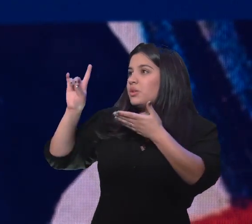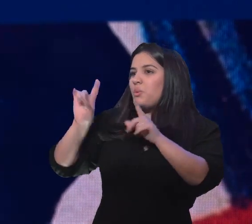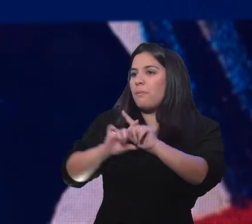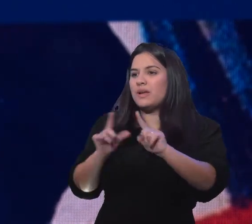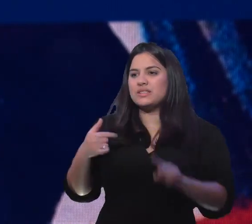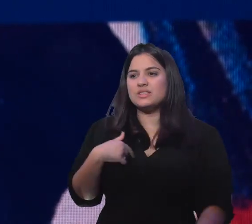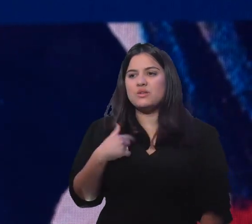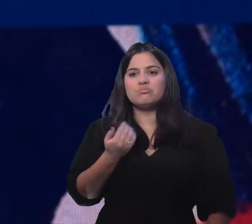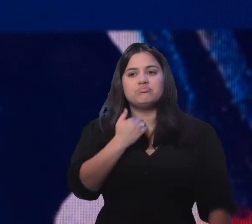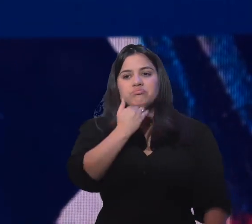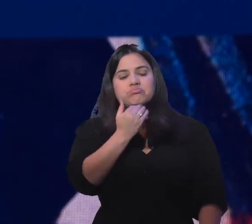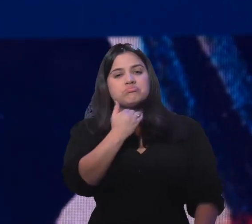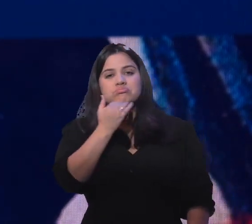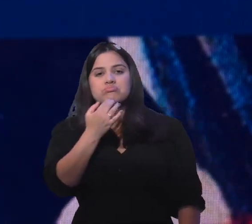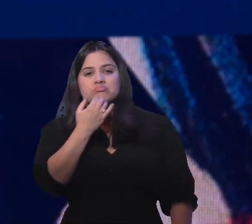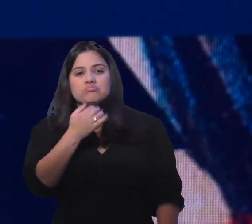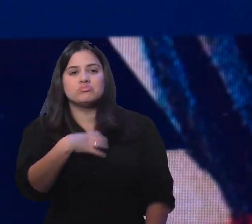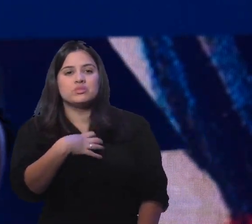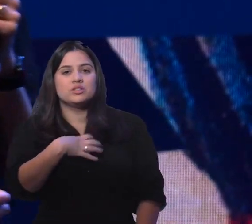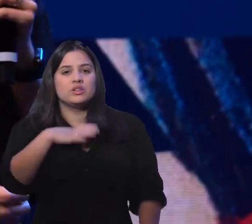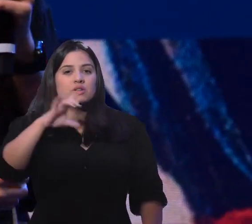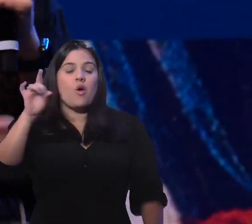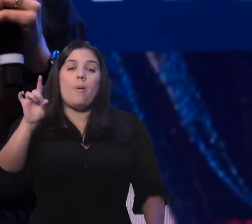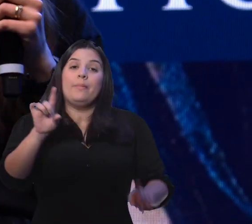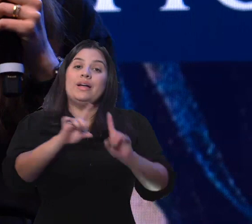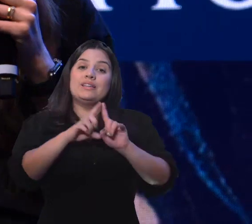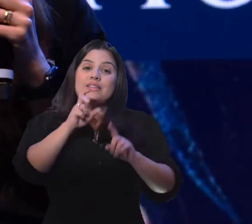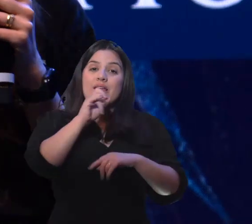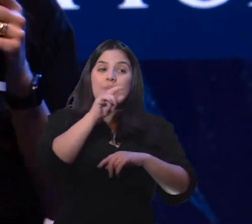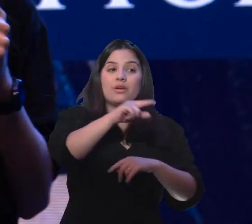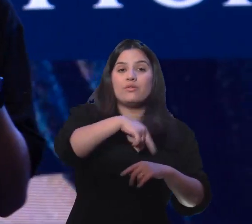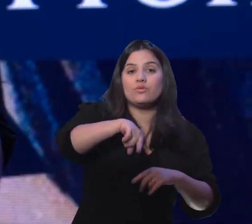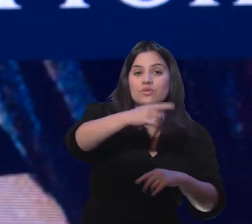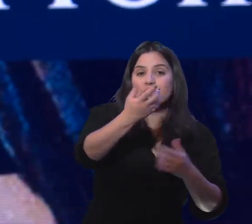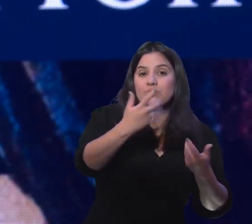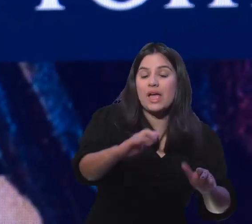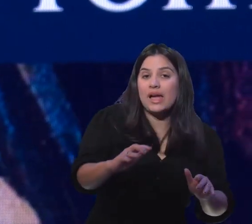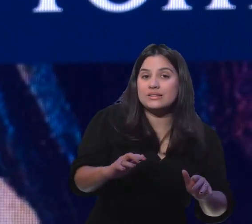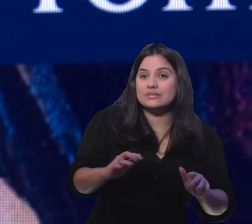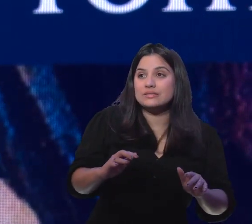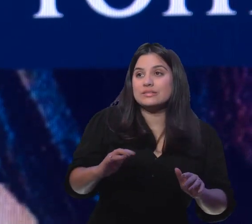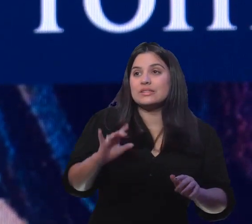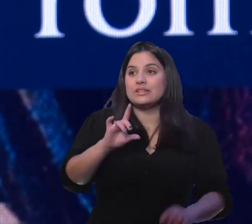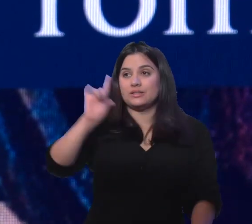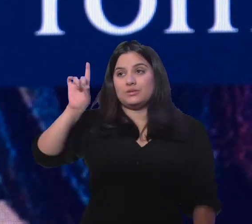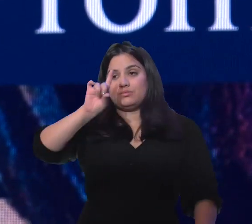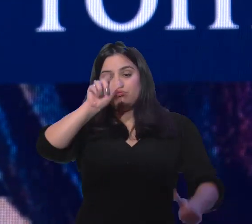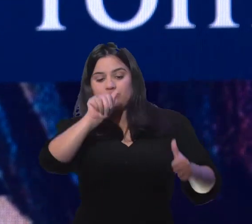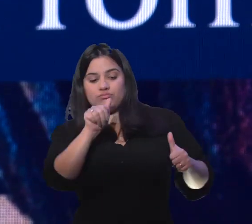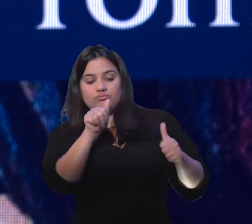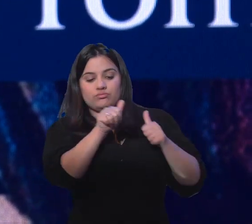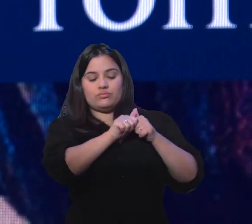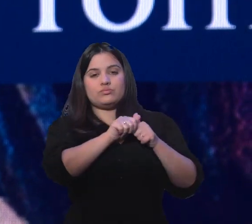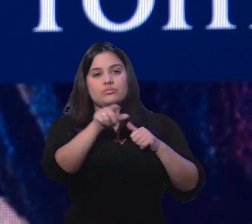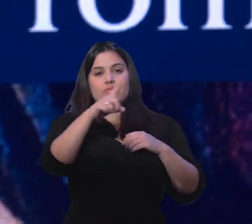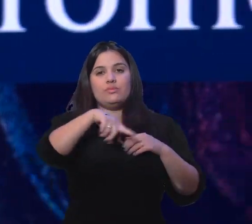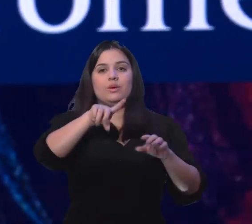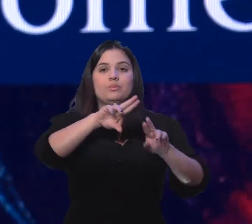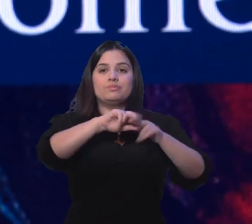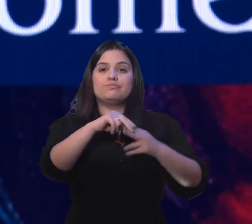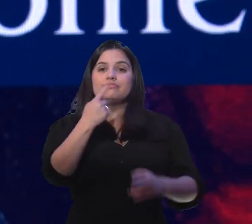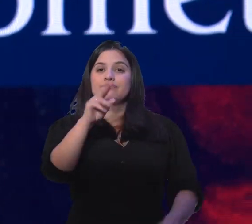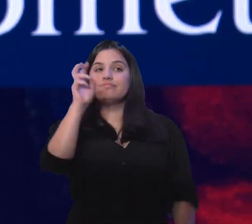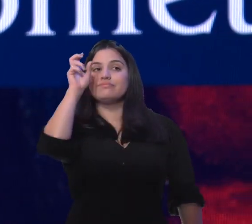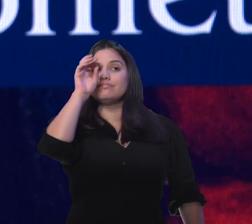não consigo sentir a Deus. Mas será que você não consegue sentir a Deus porque você não está deixando Deus se aproximar por causa da rebeldia no seu